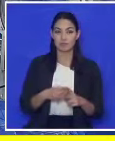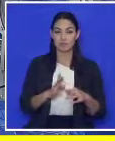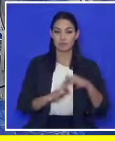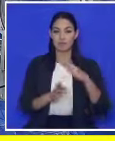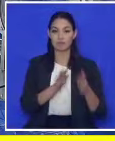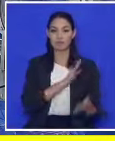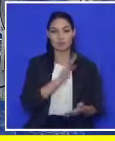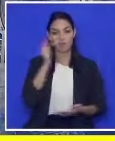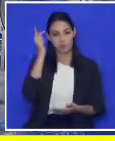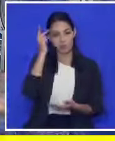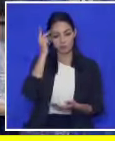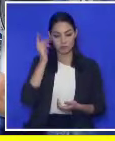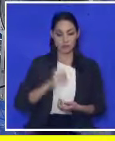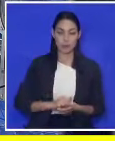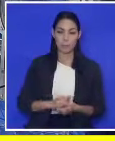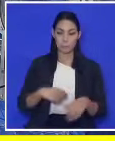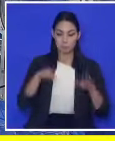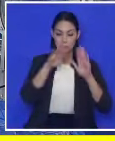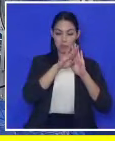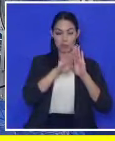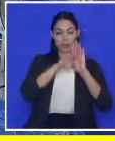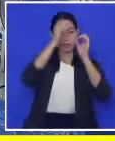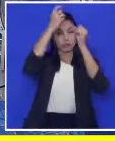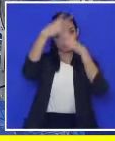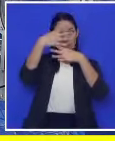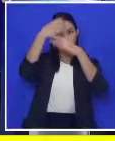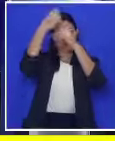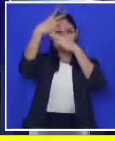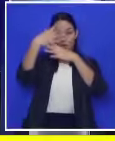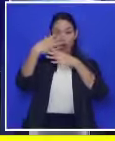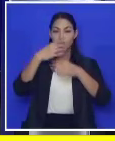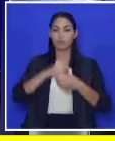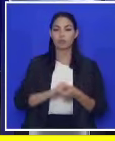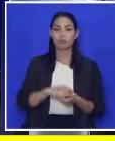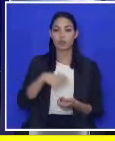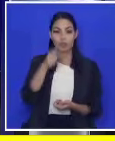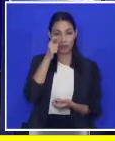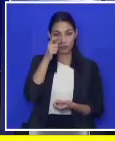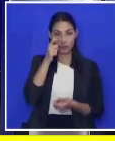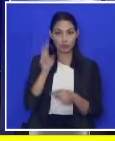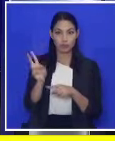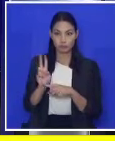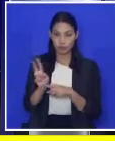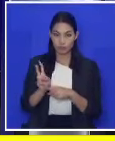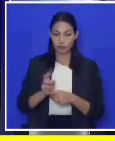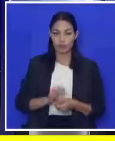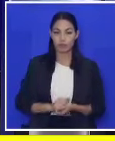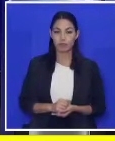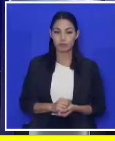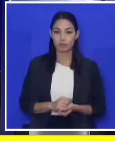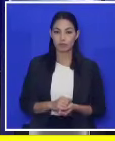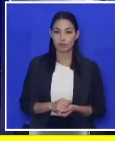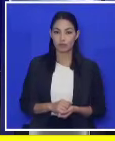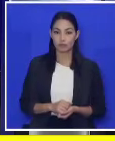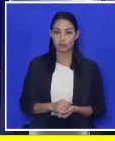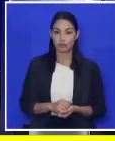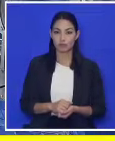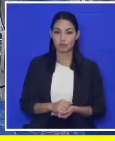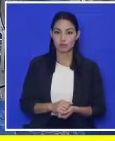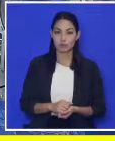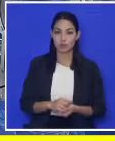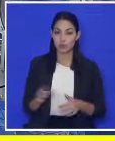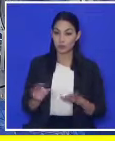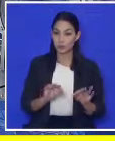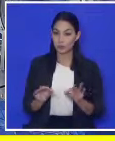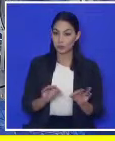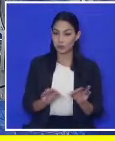Tietê, em São Paulo. Este procedimento de reabastecimento do globo, acompanhado também por nossas auditoras, a Elaine e a Andressa.